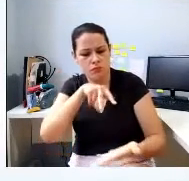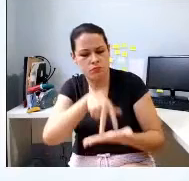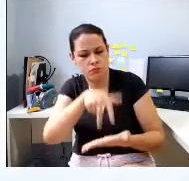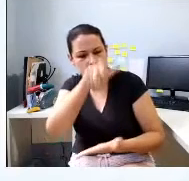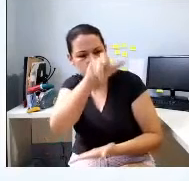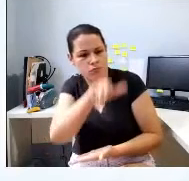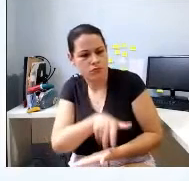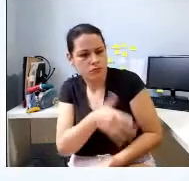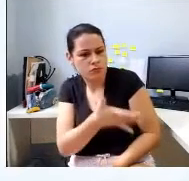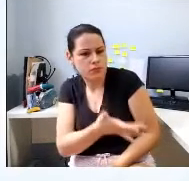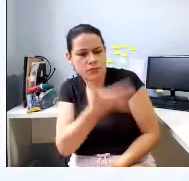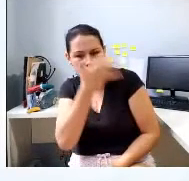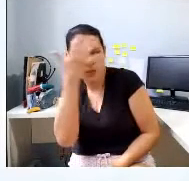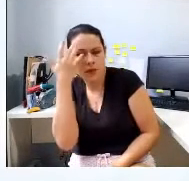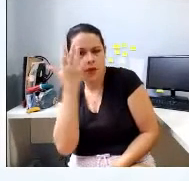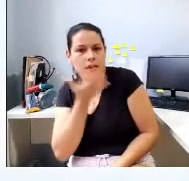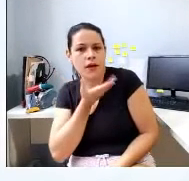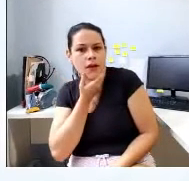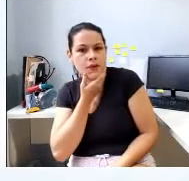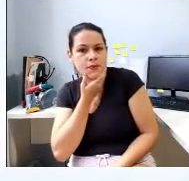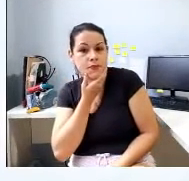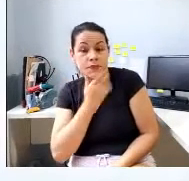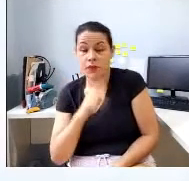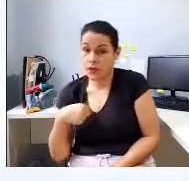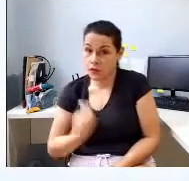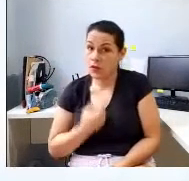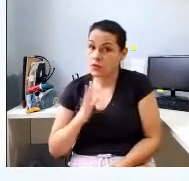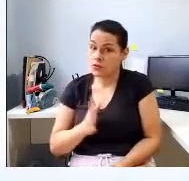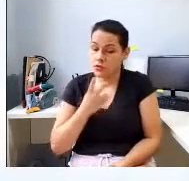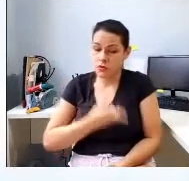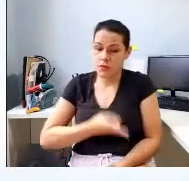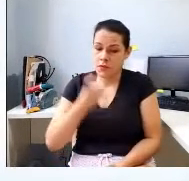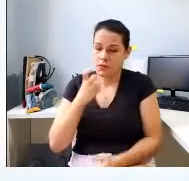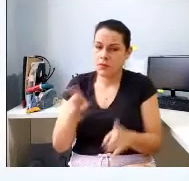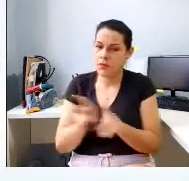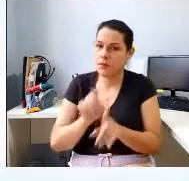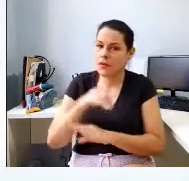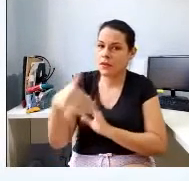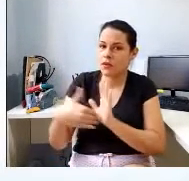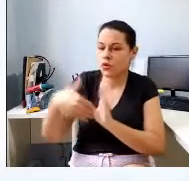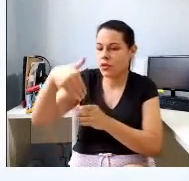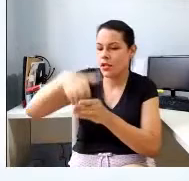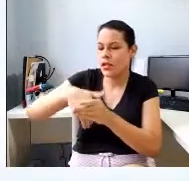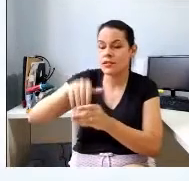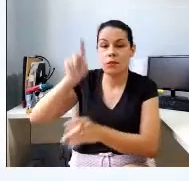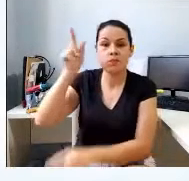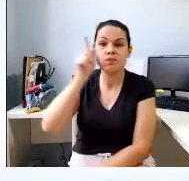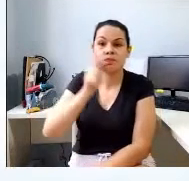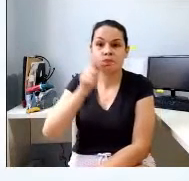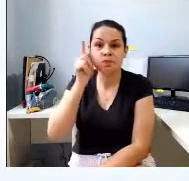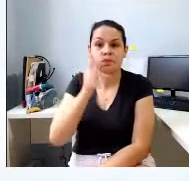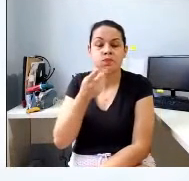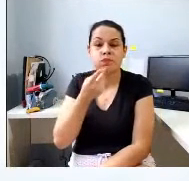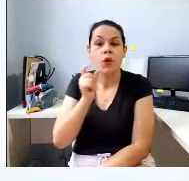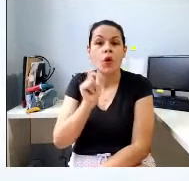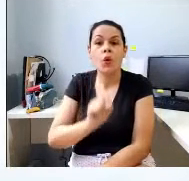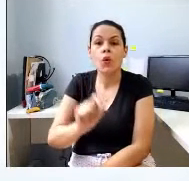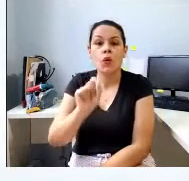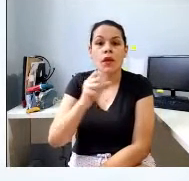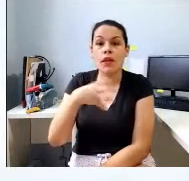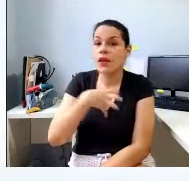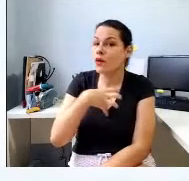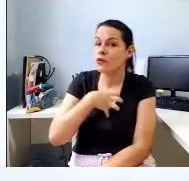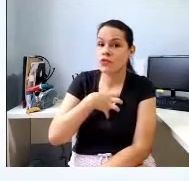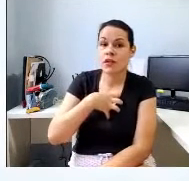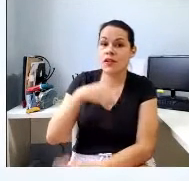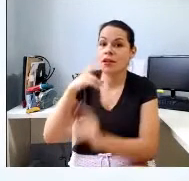forma? E nós já tínhamos visto, e a eleição agora dos Estados Unidos mostrou, que é a mesma fórmula que foi